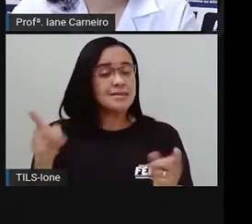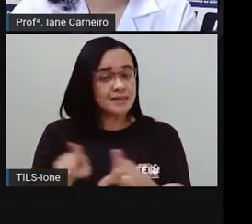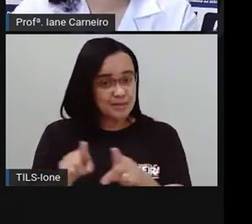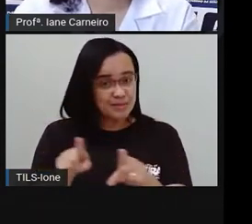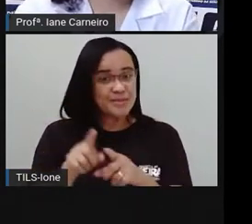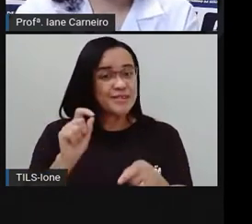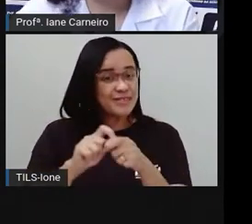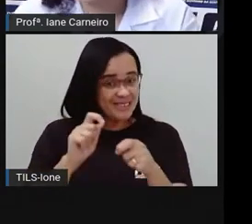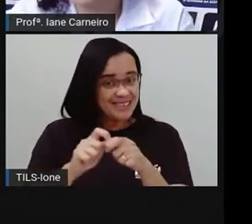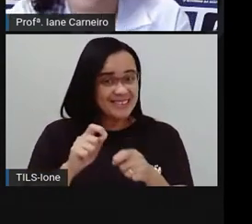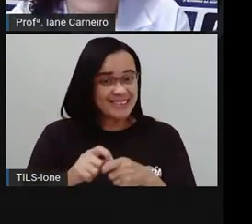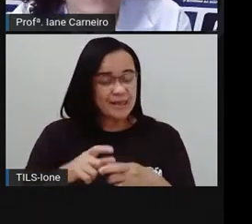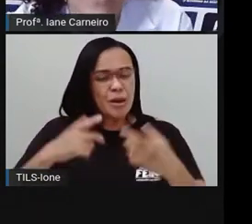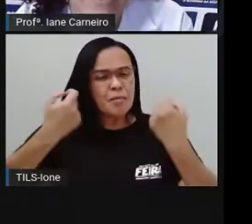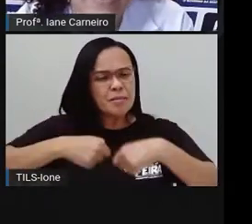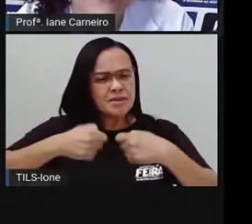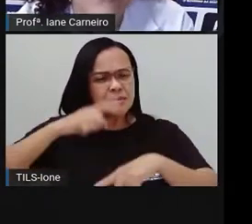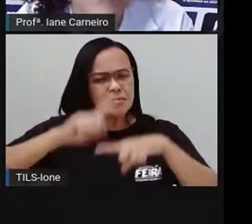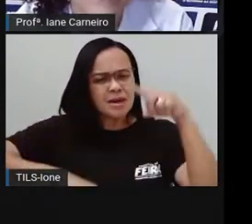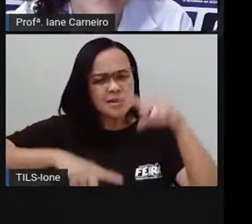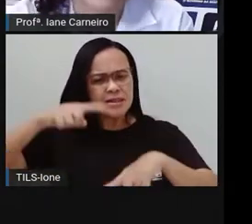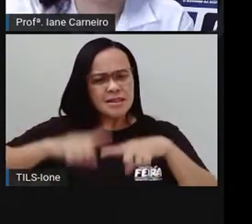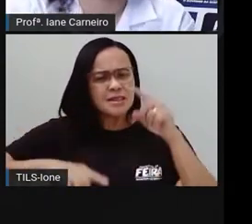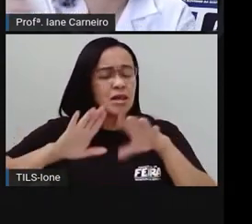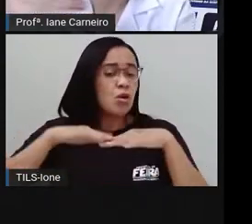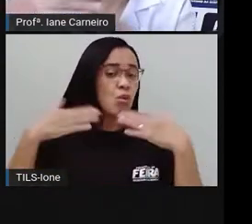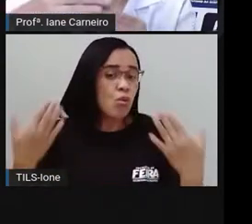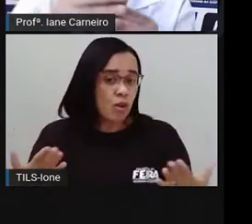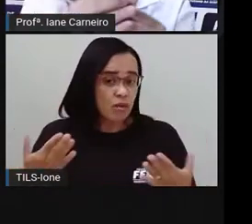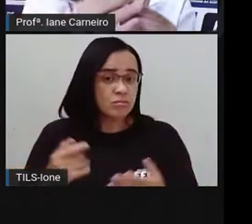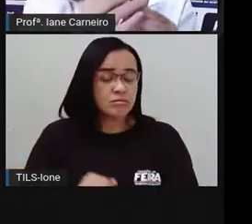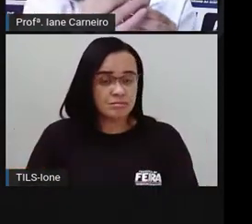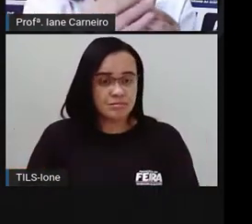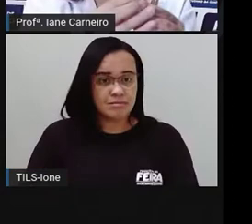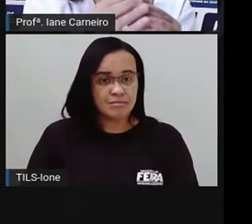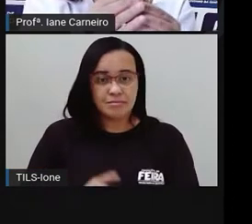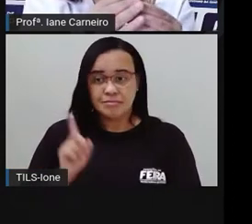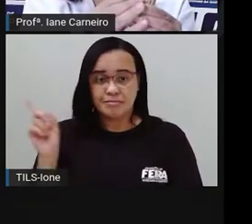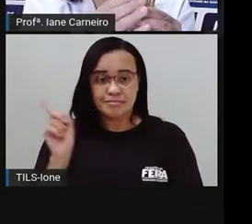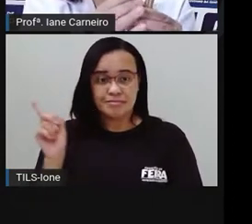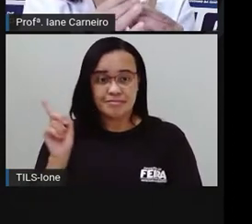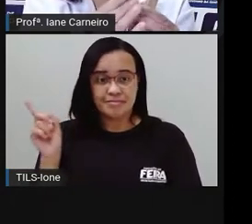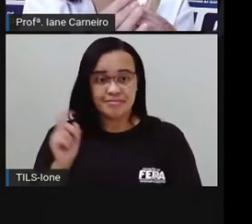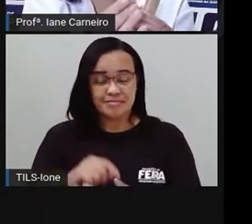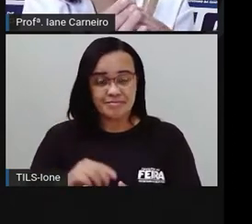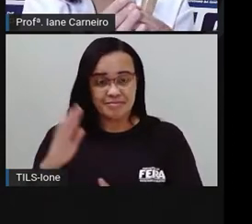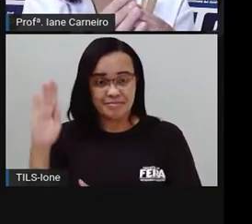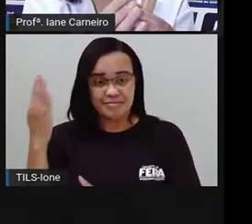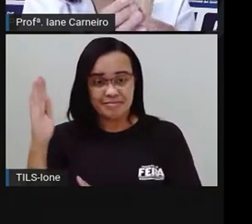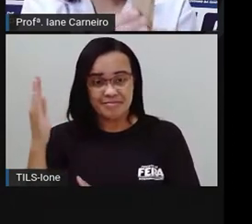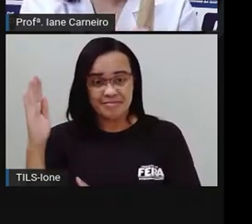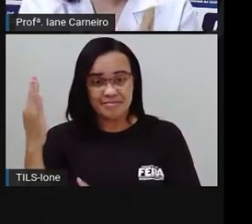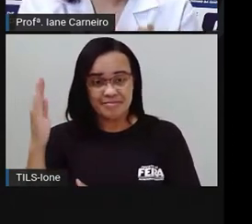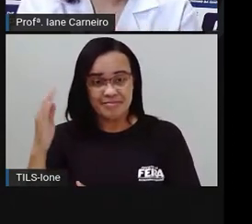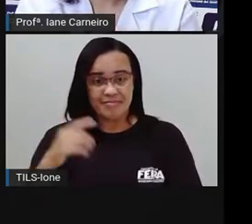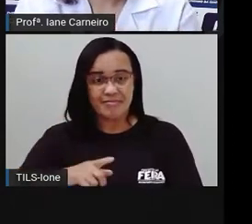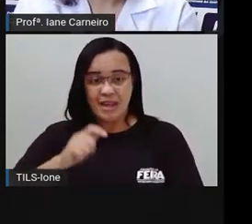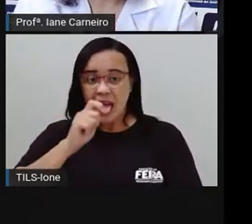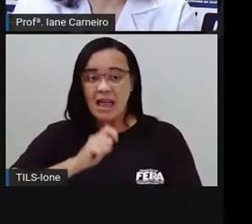ó, de palitos de picolé, deixa eu pegar aqui, ó, palitos de picolé, tá